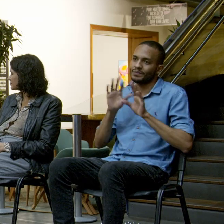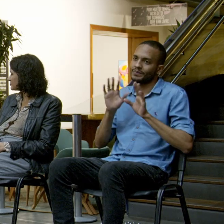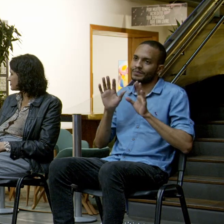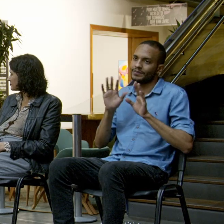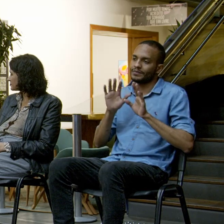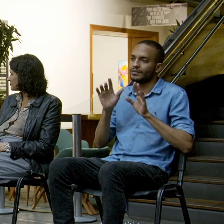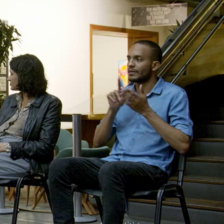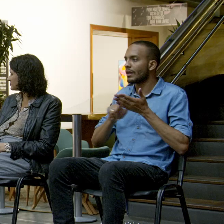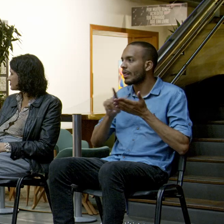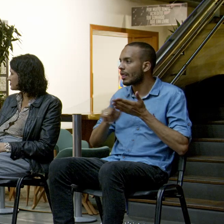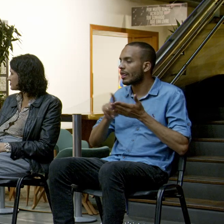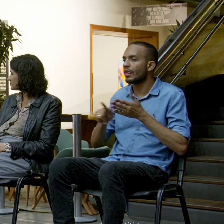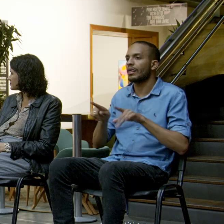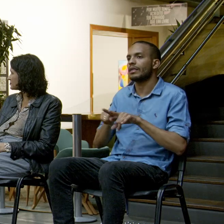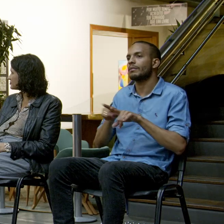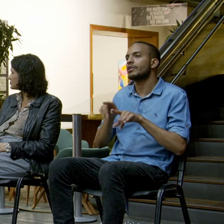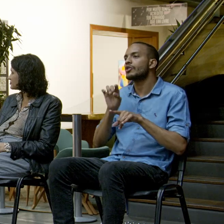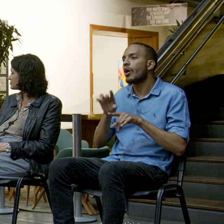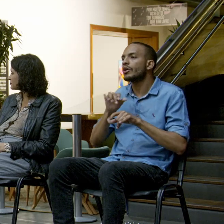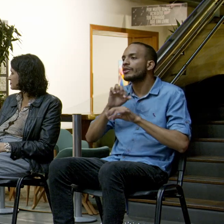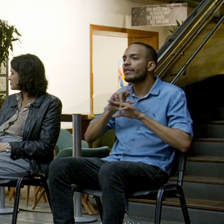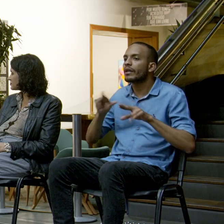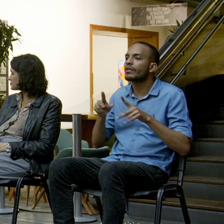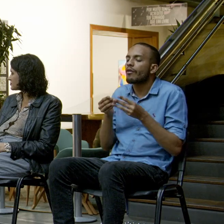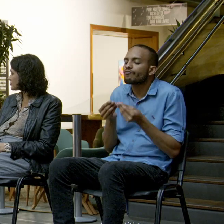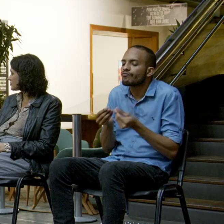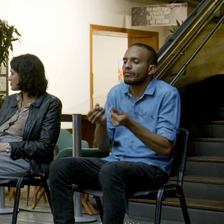diferença está no desenho das texturas.